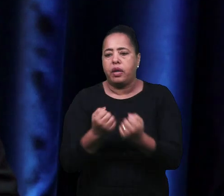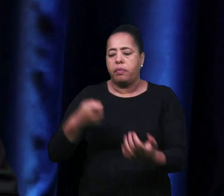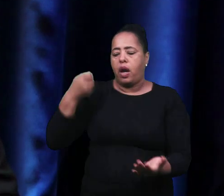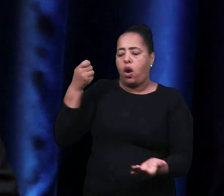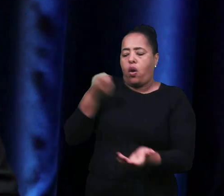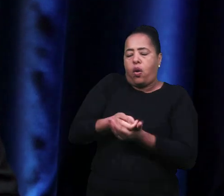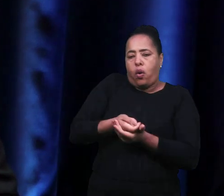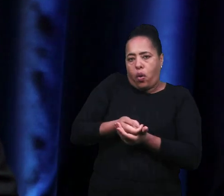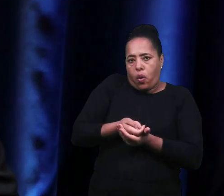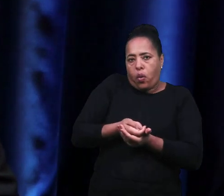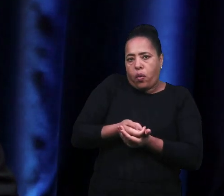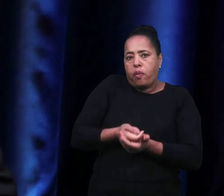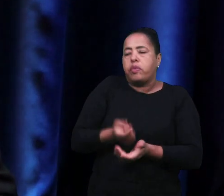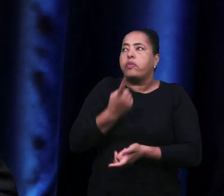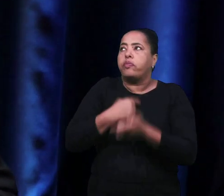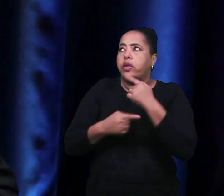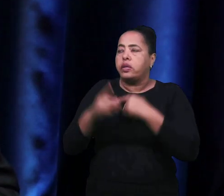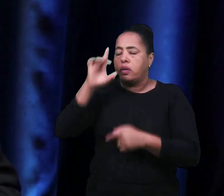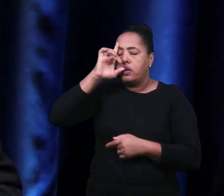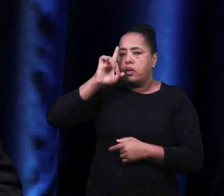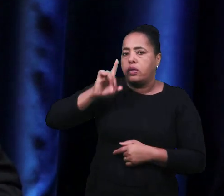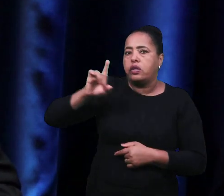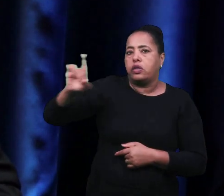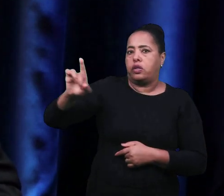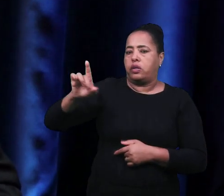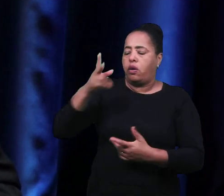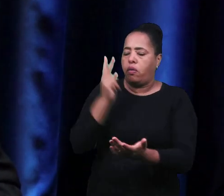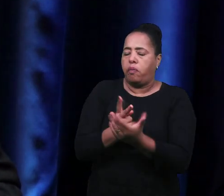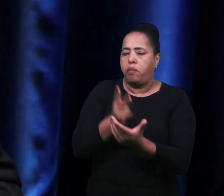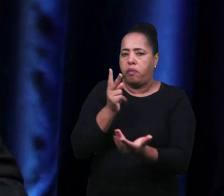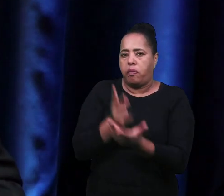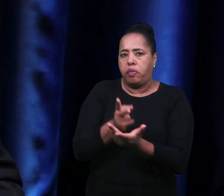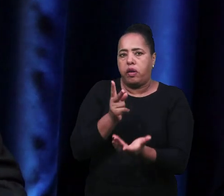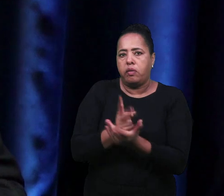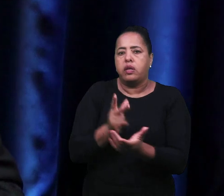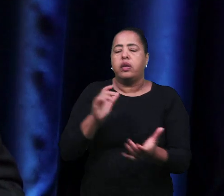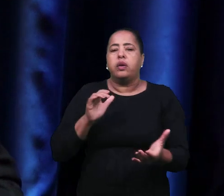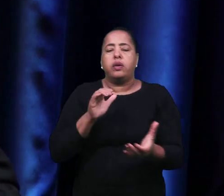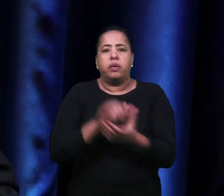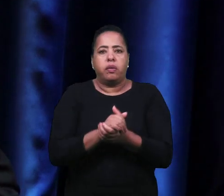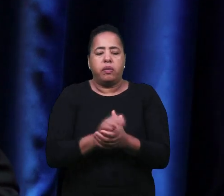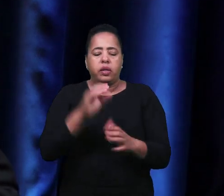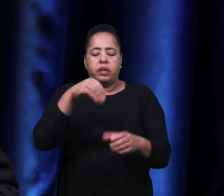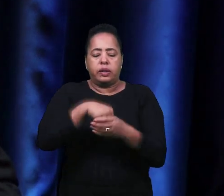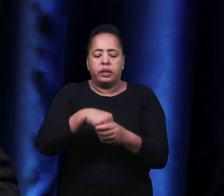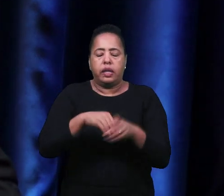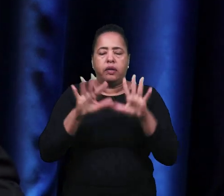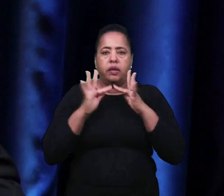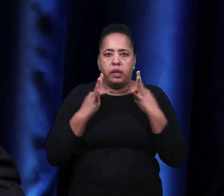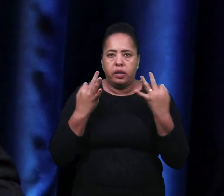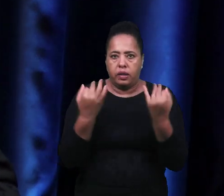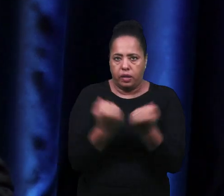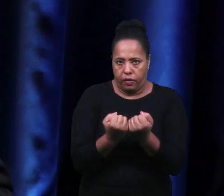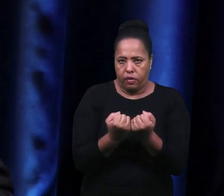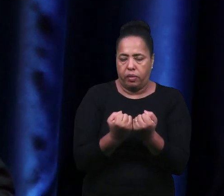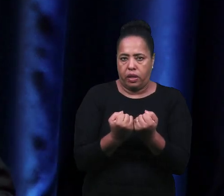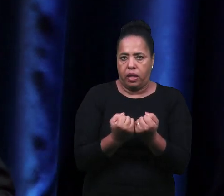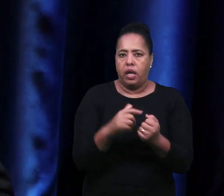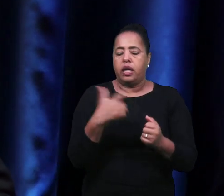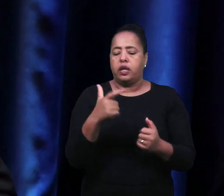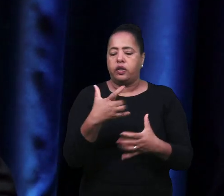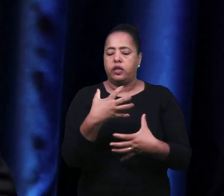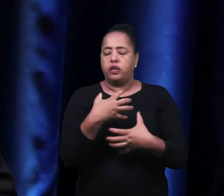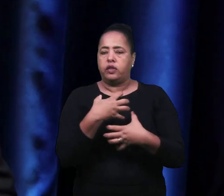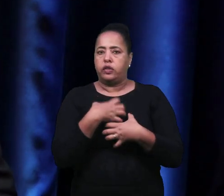cumprisse a vontade de Deus, da permanência do casamento dentro da família, né, que não houvesse um sentido